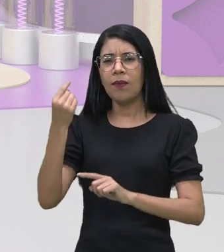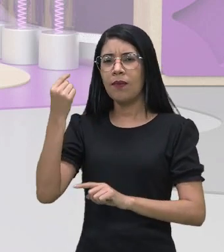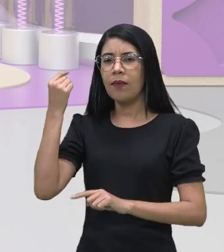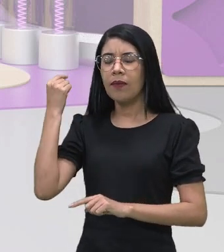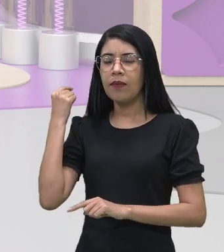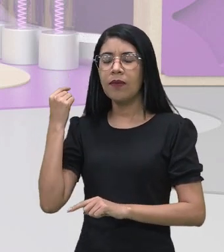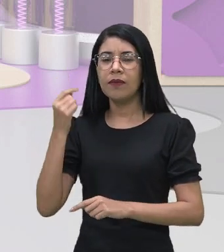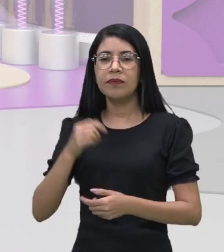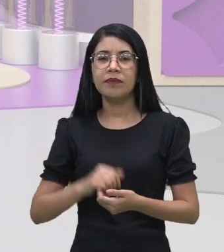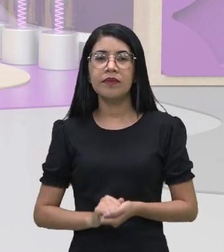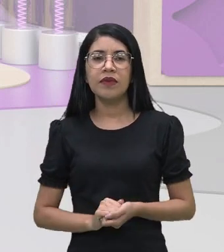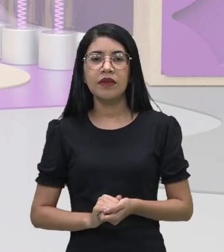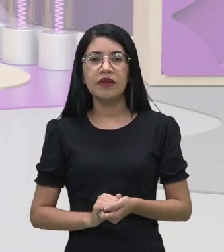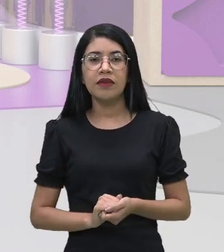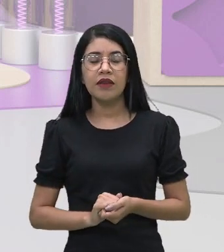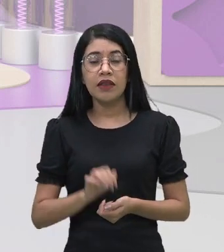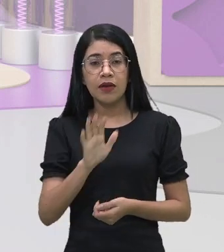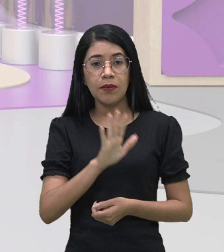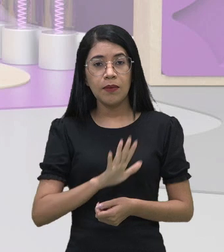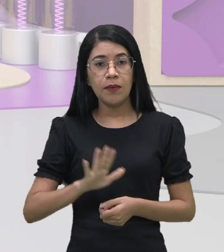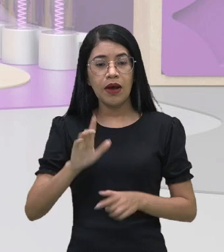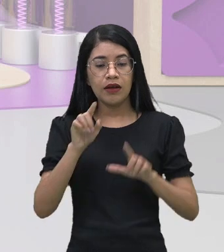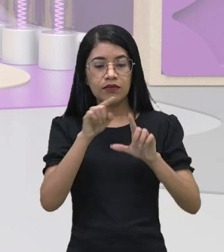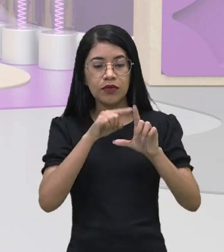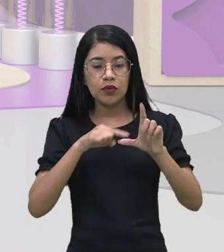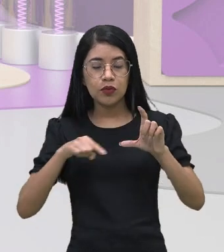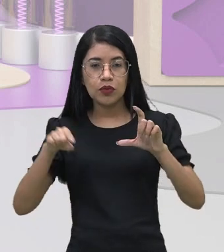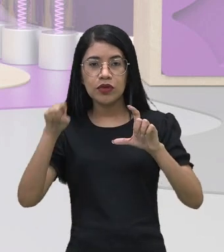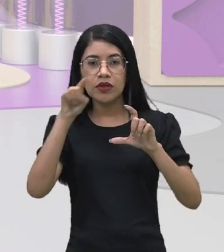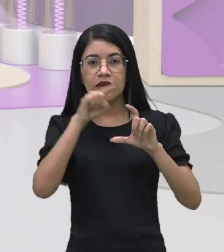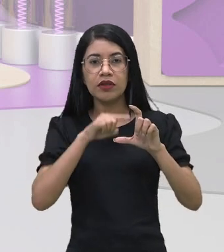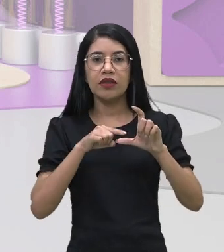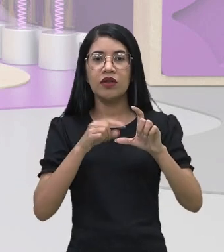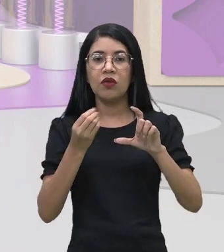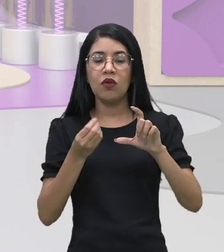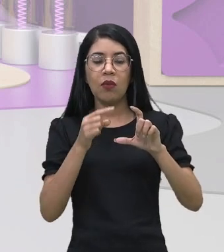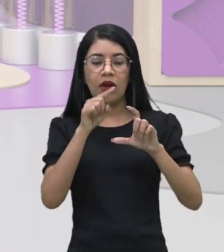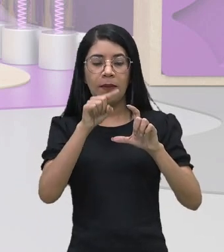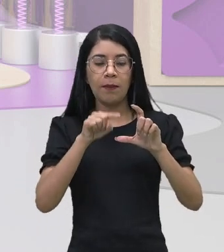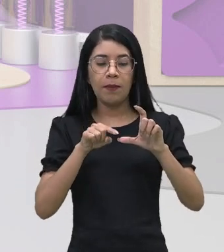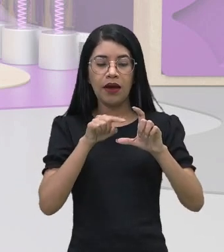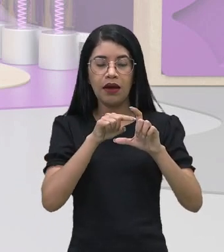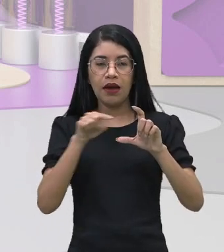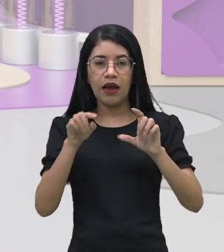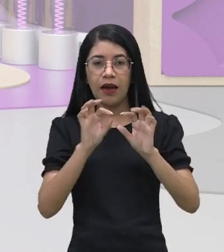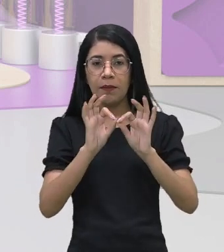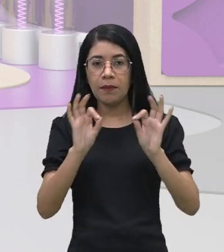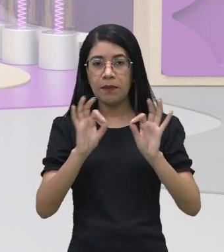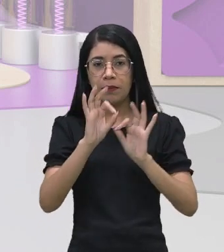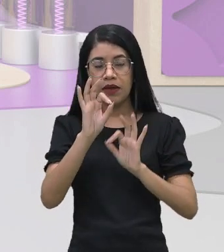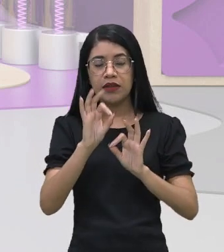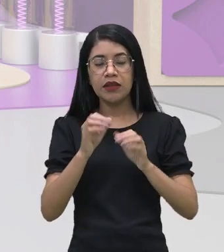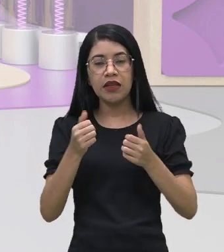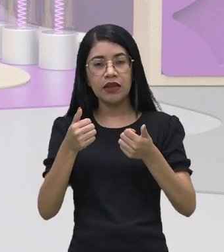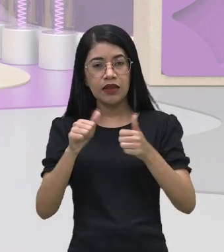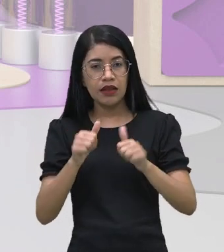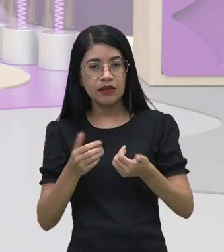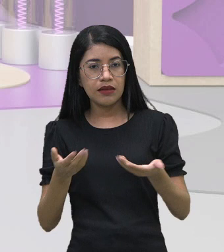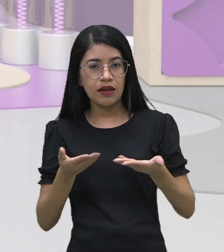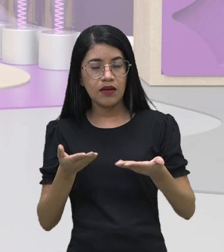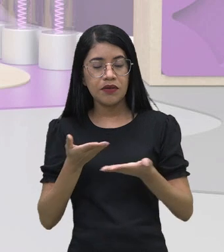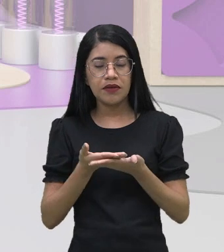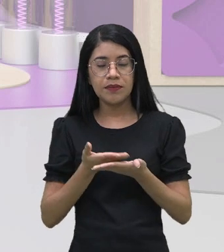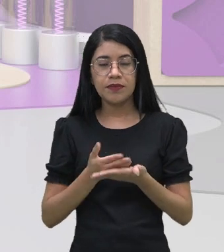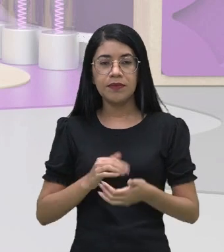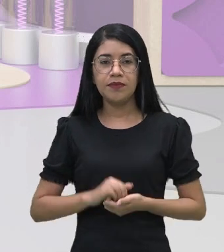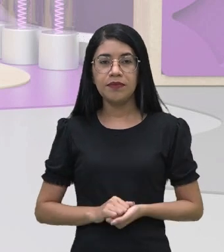aí. Área do círculo e comprimento de sua circunferência. Nós vamos analisar isso na nossa aula. E aqui